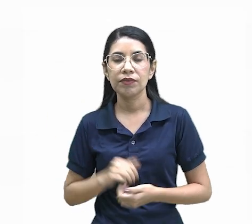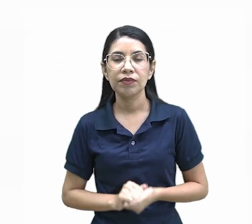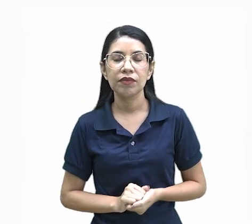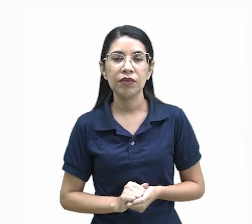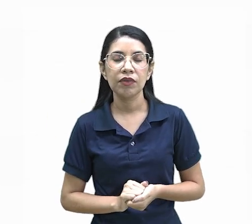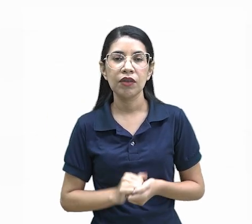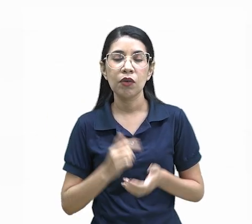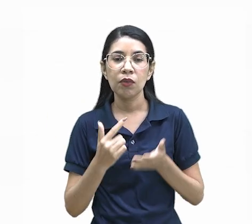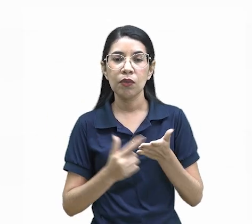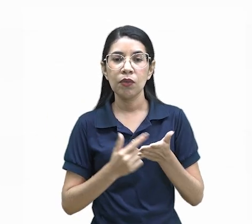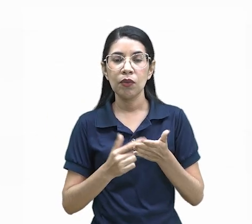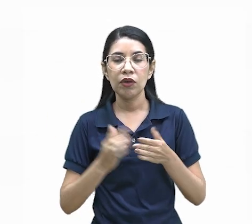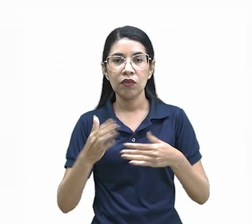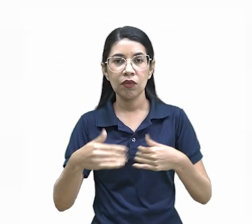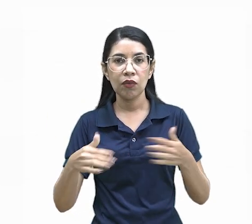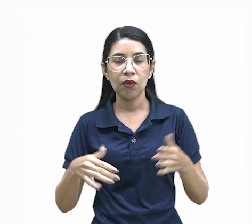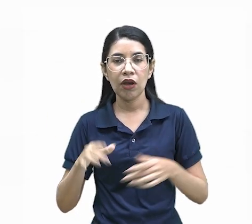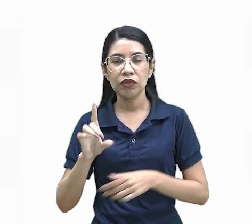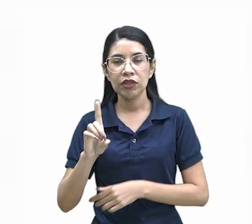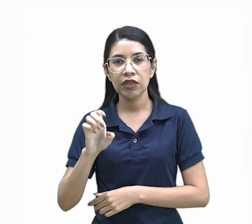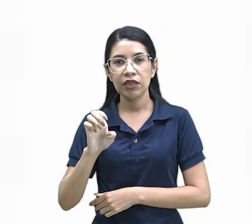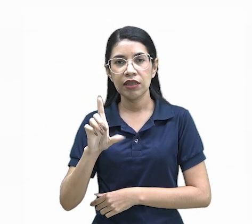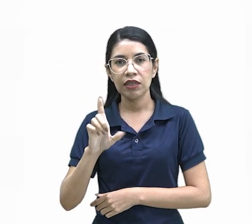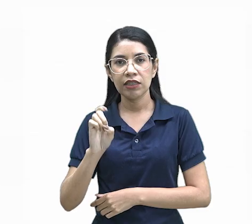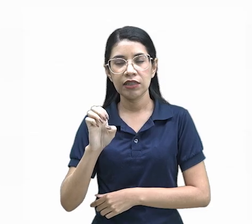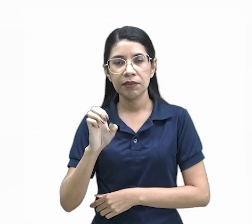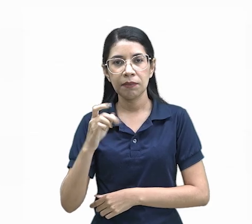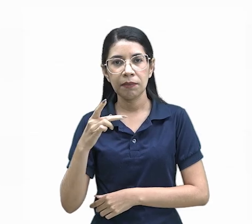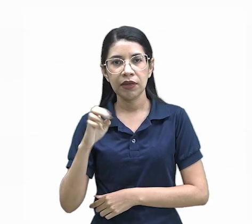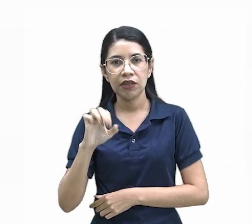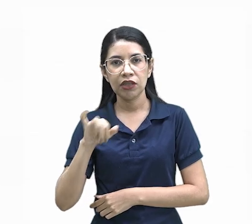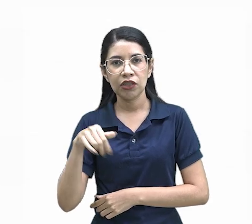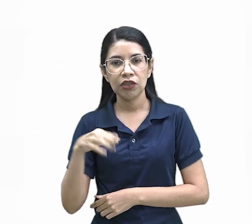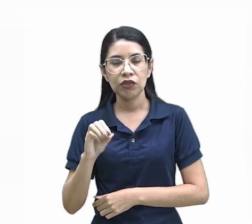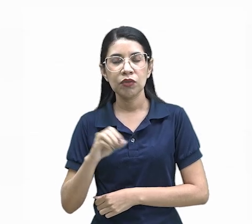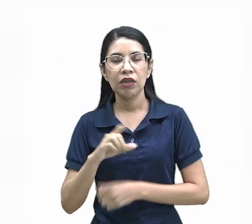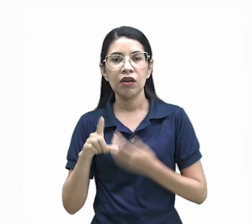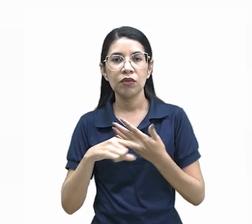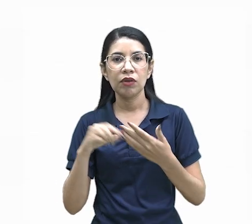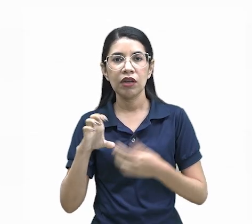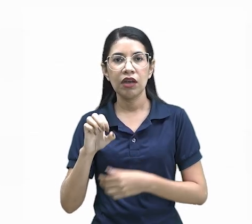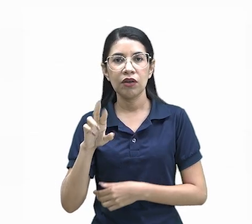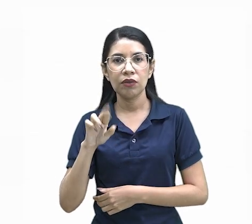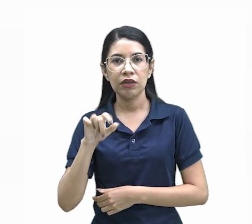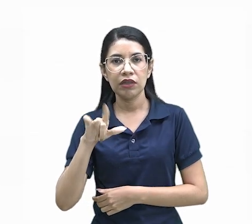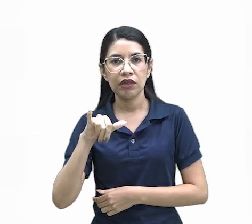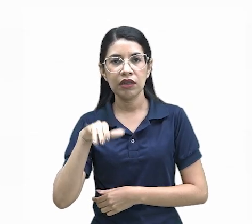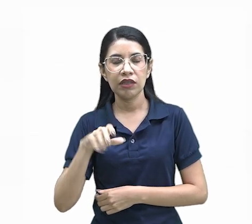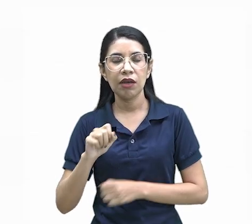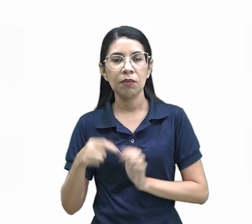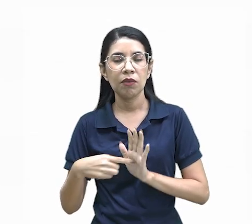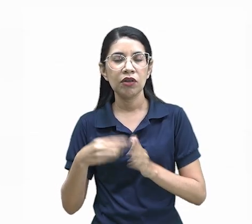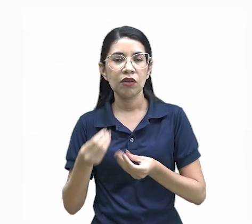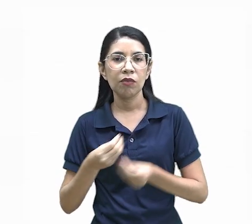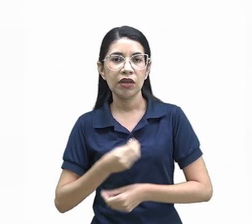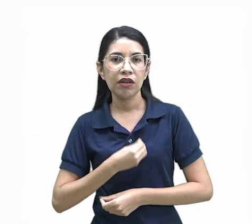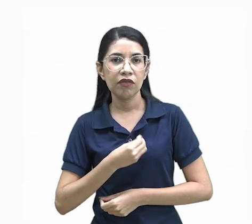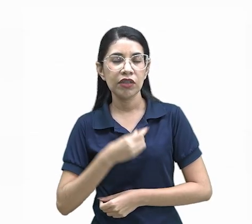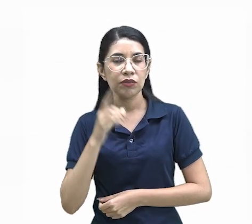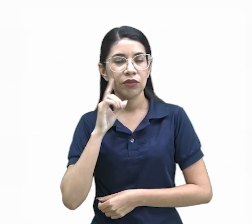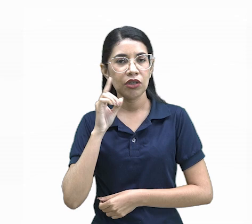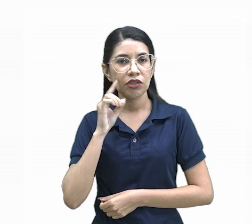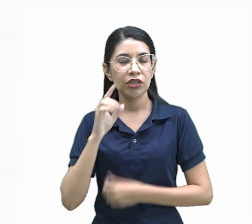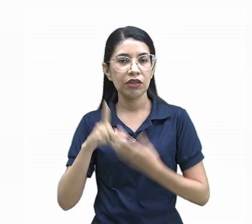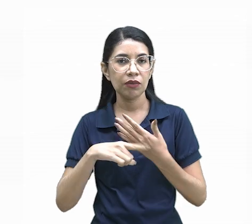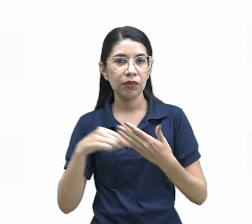O livro Quarto de Despejo, de Carolina Maria de Jesus, retrata o cotidiano da própria autora.